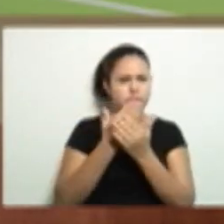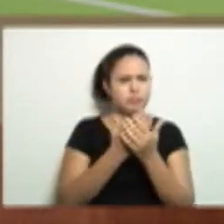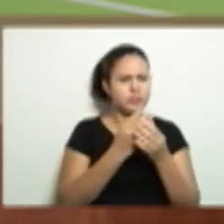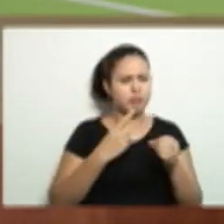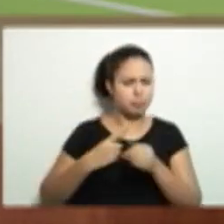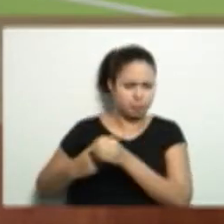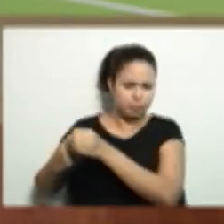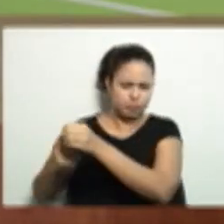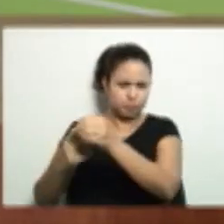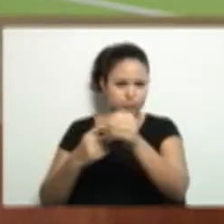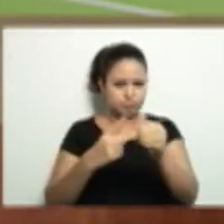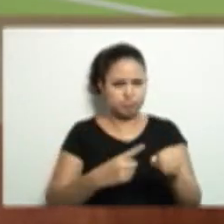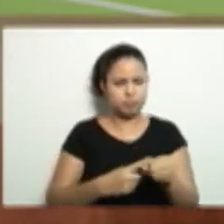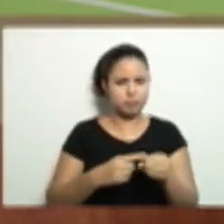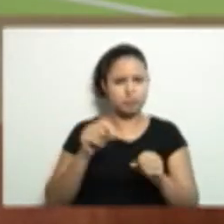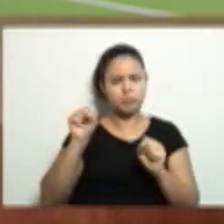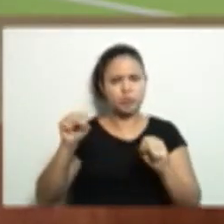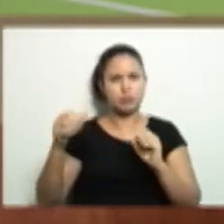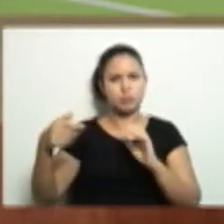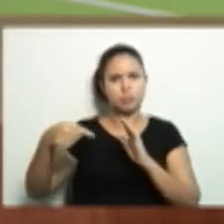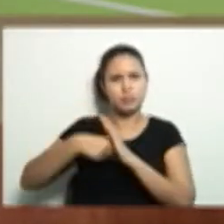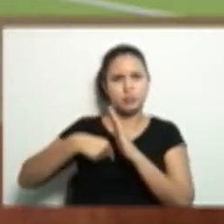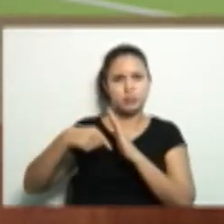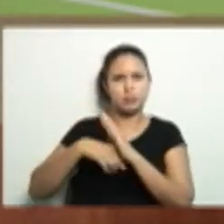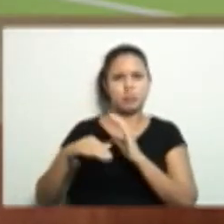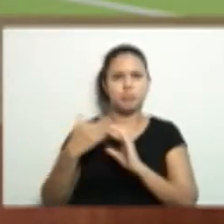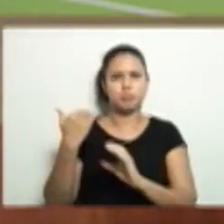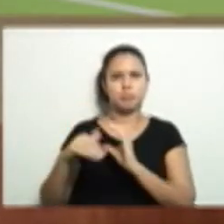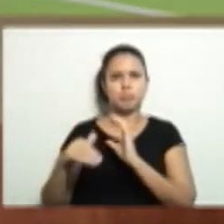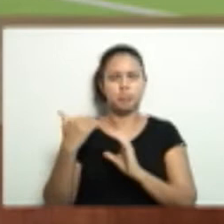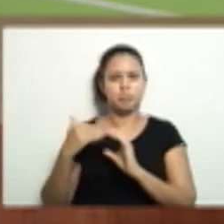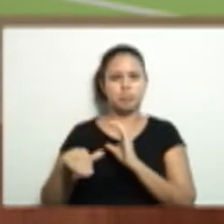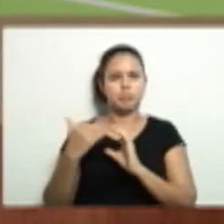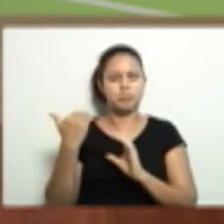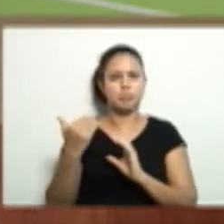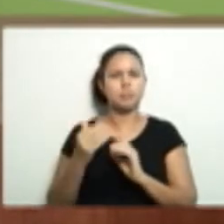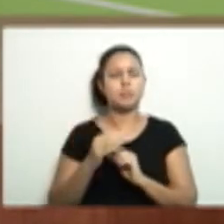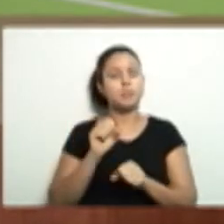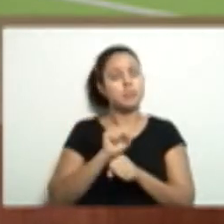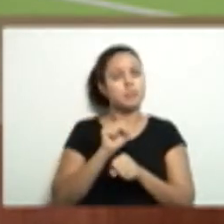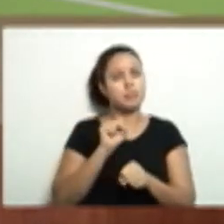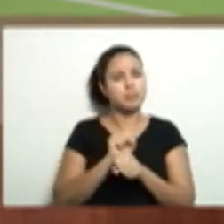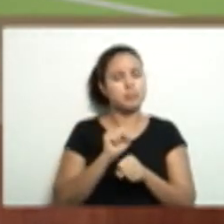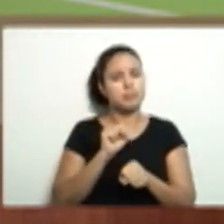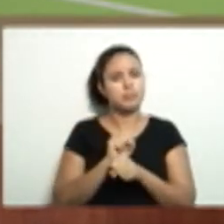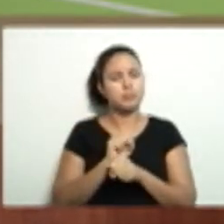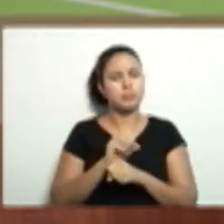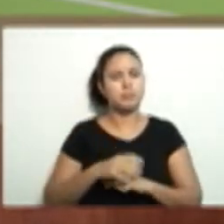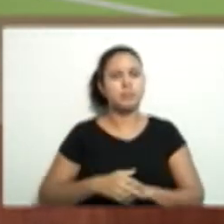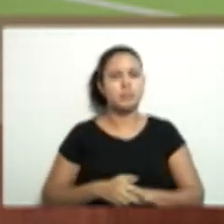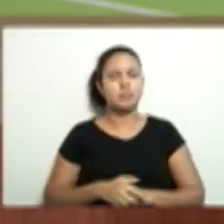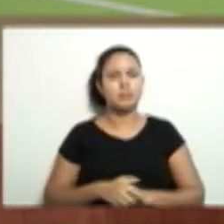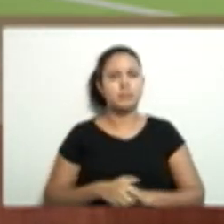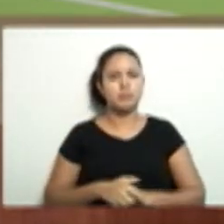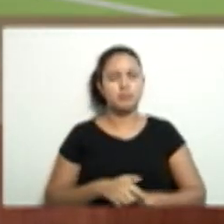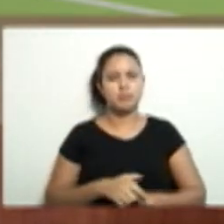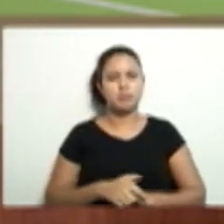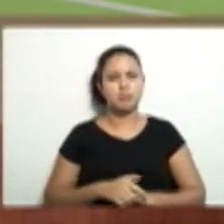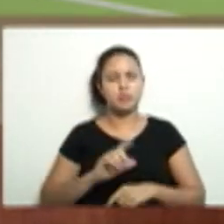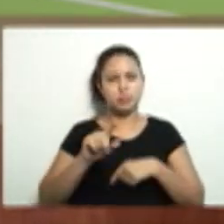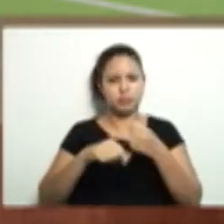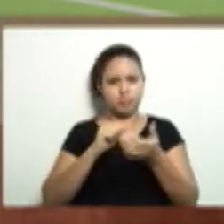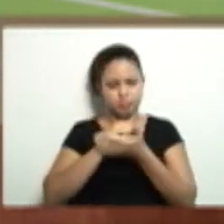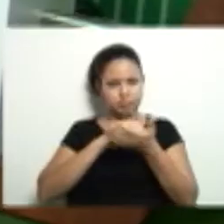Floresta. Mandem suas dúvidas, seus comentários e suas respostas. Guardamos vocês após as atividades de sala.